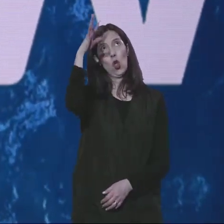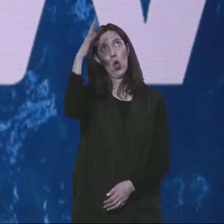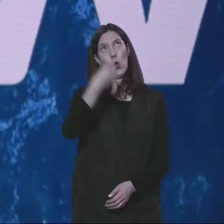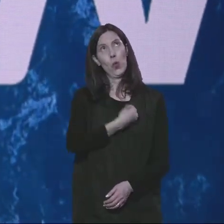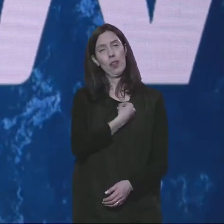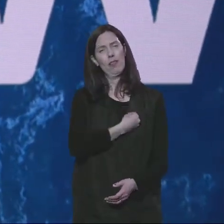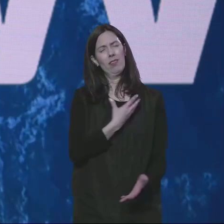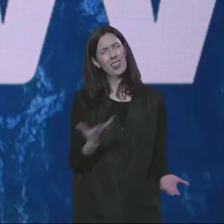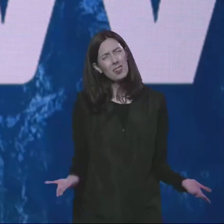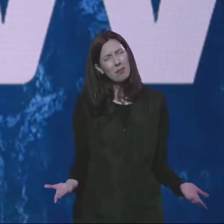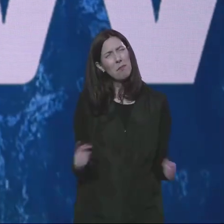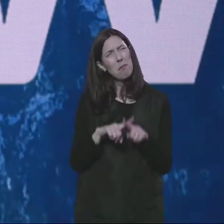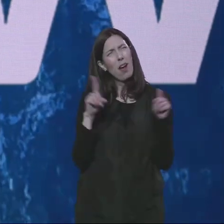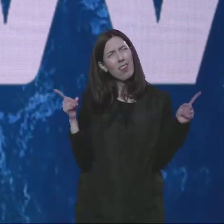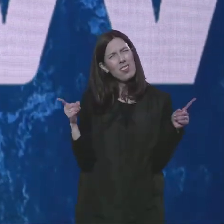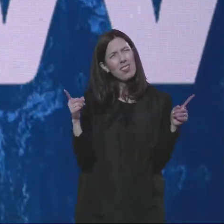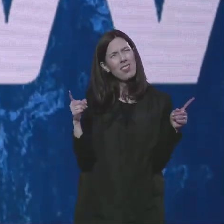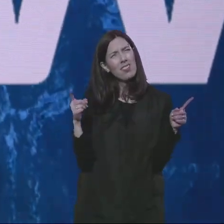Será que é isso?